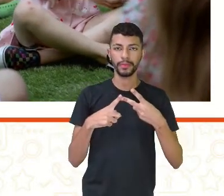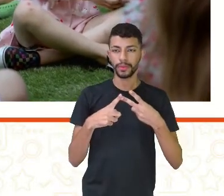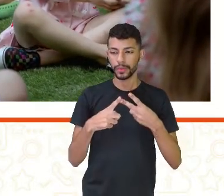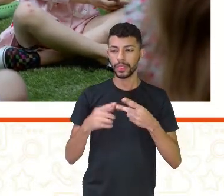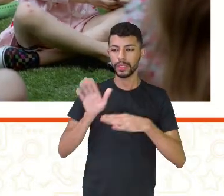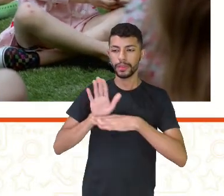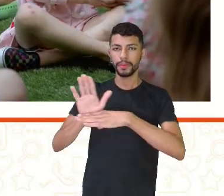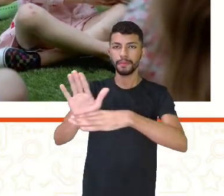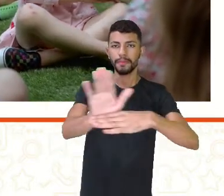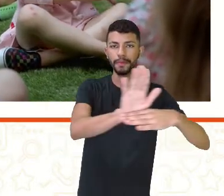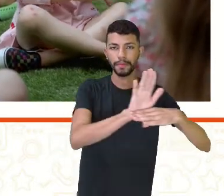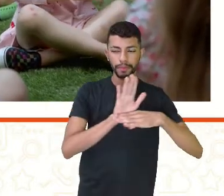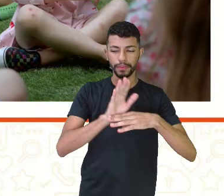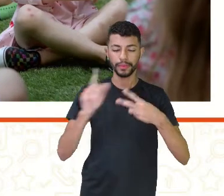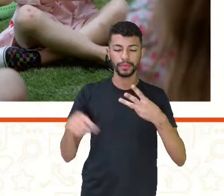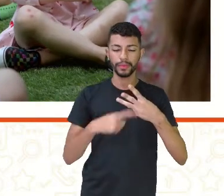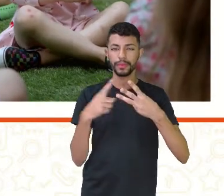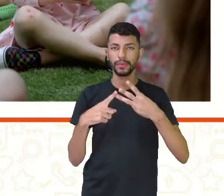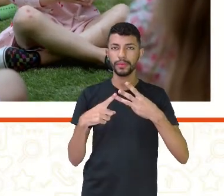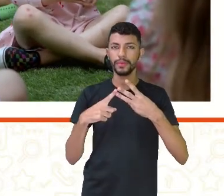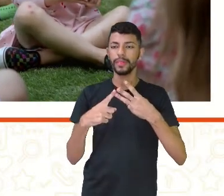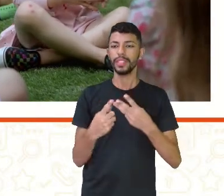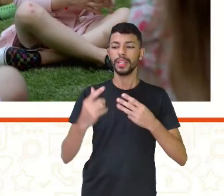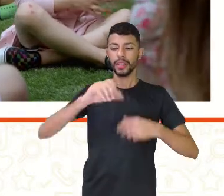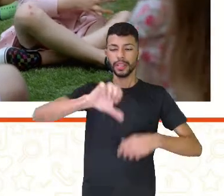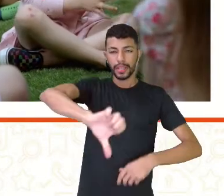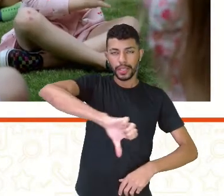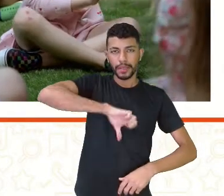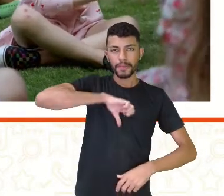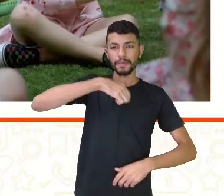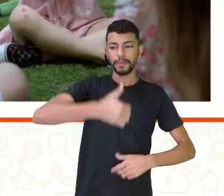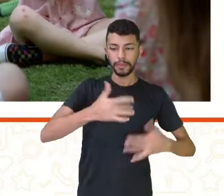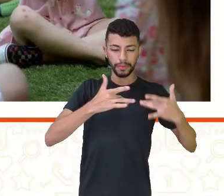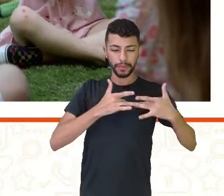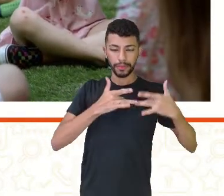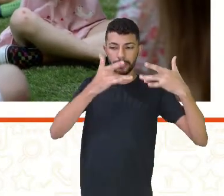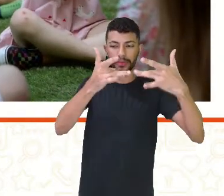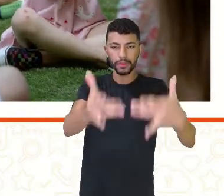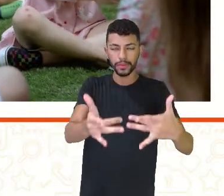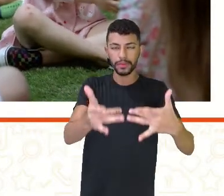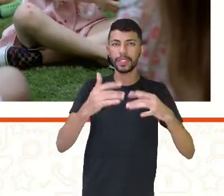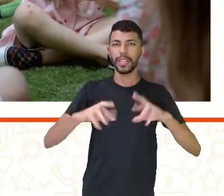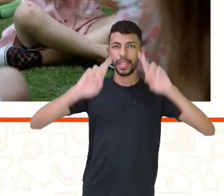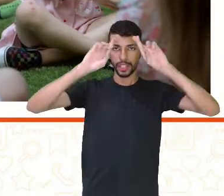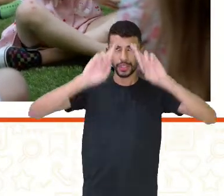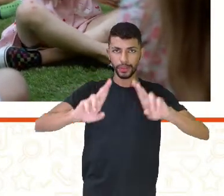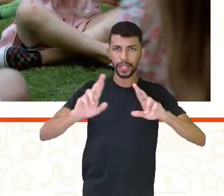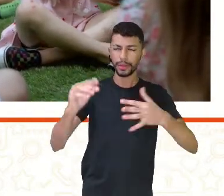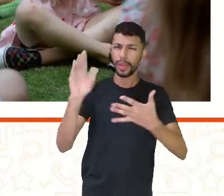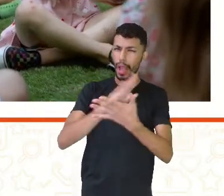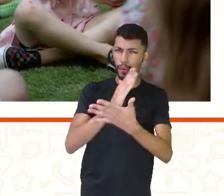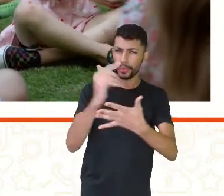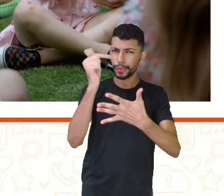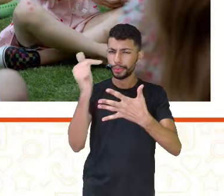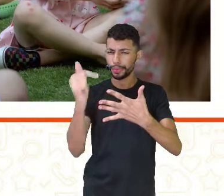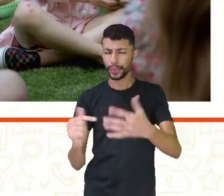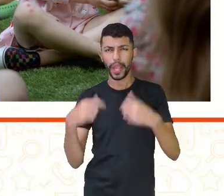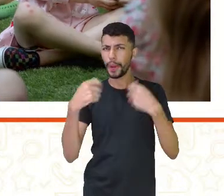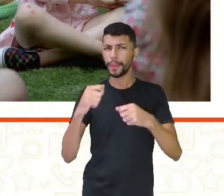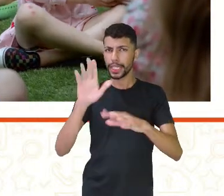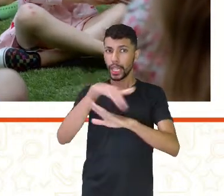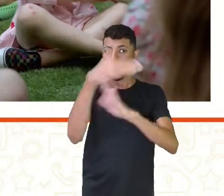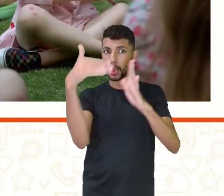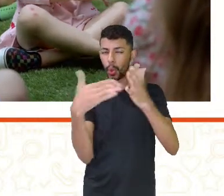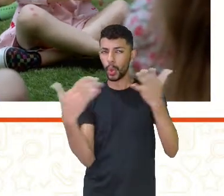colaboração, cooperação, resiliência, solidariedade, respeito, só algumas, né? A gente não precisa lembrar